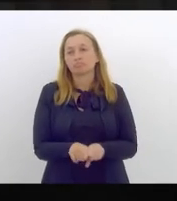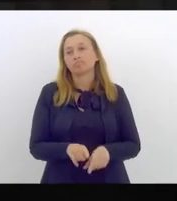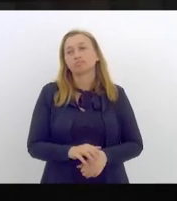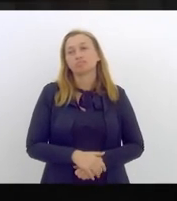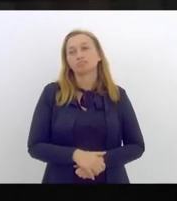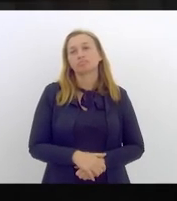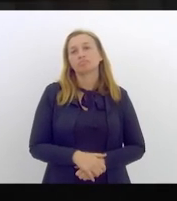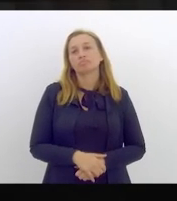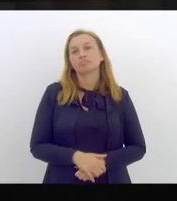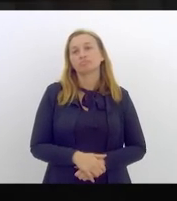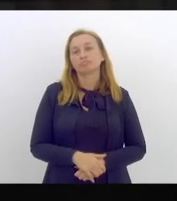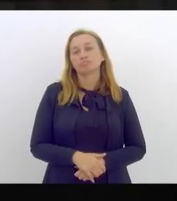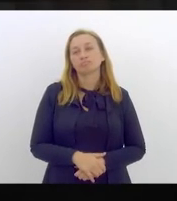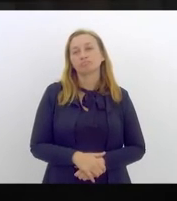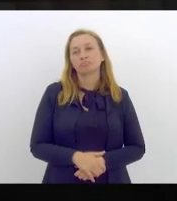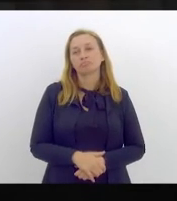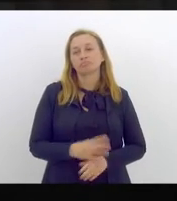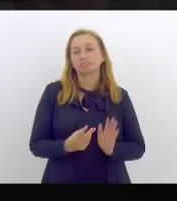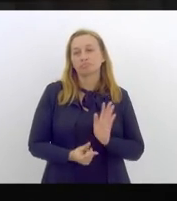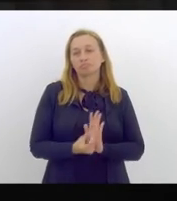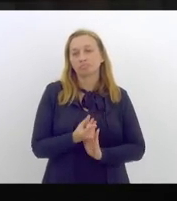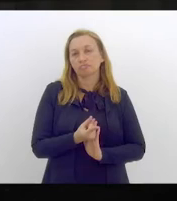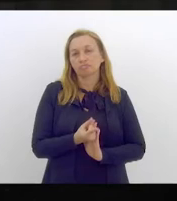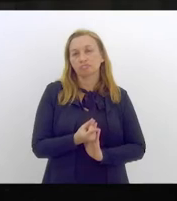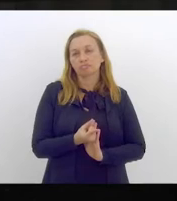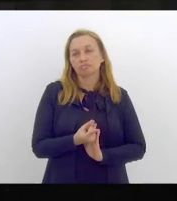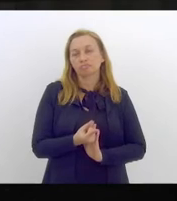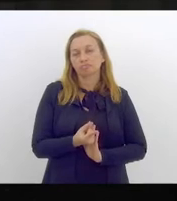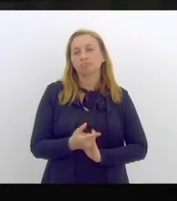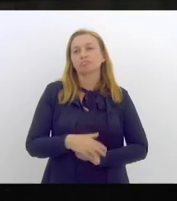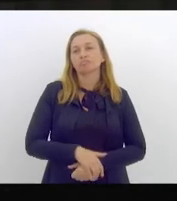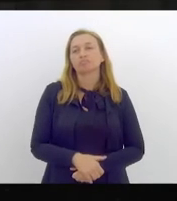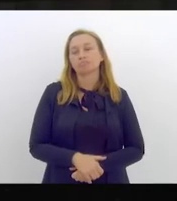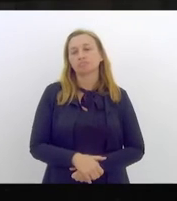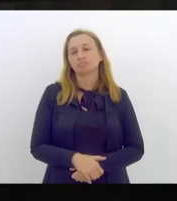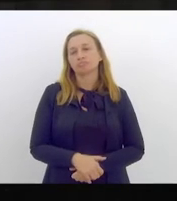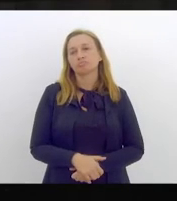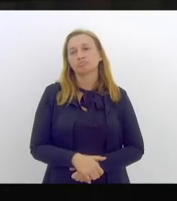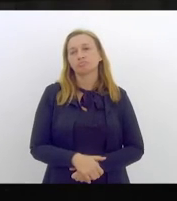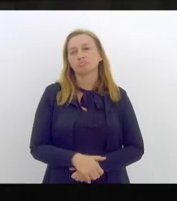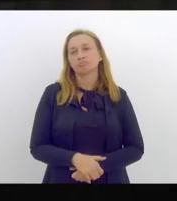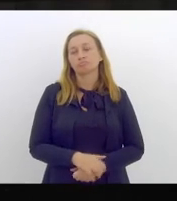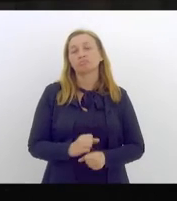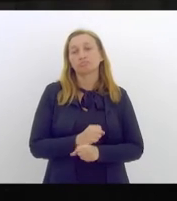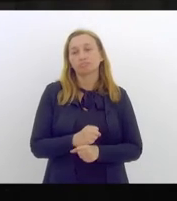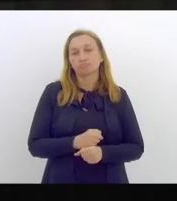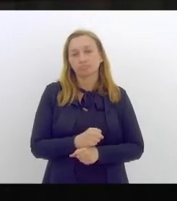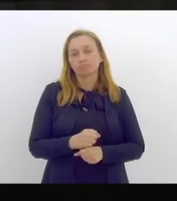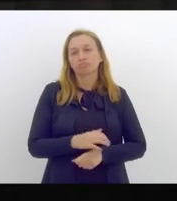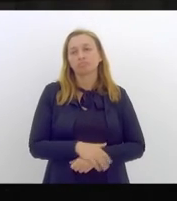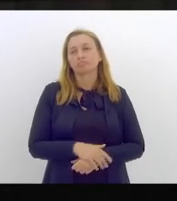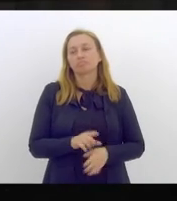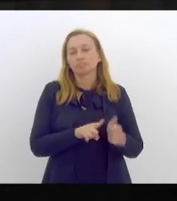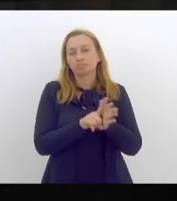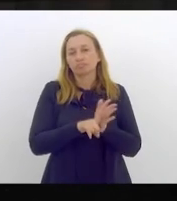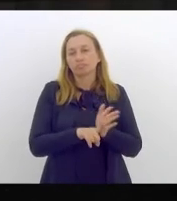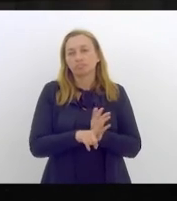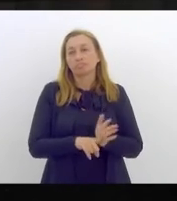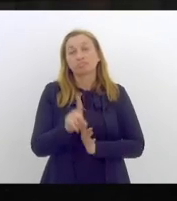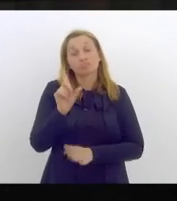da peça orçamentária e o plurianual analisado aqui, que